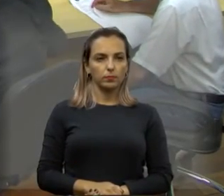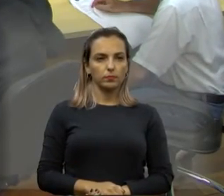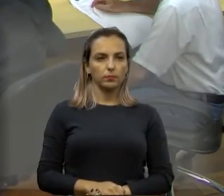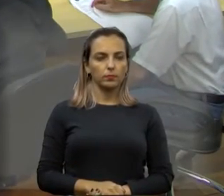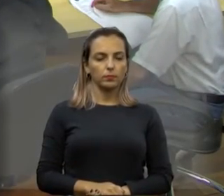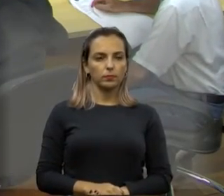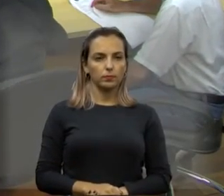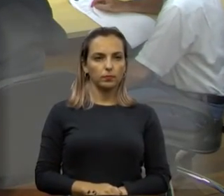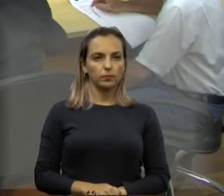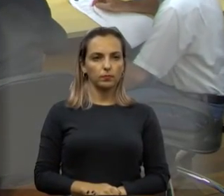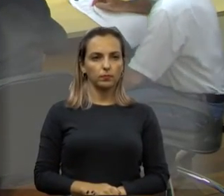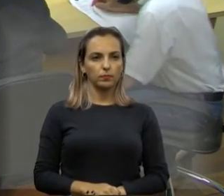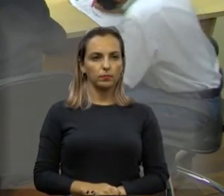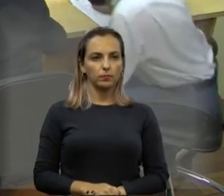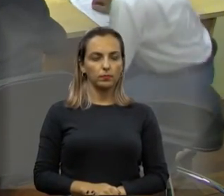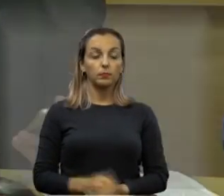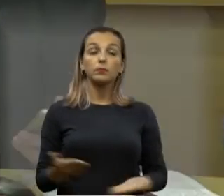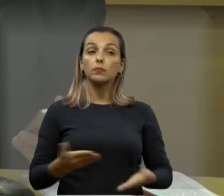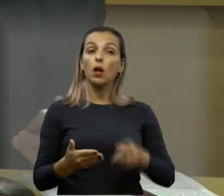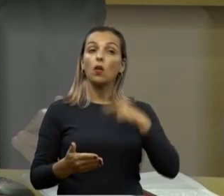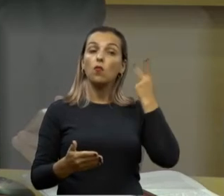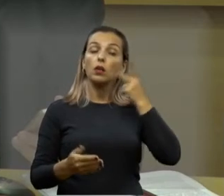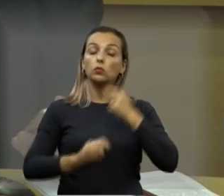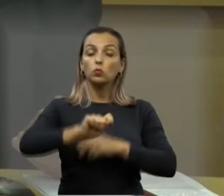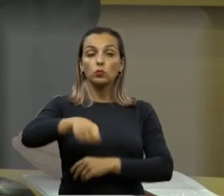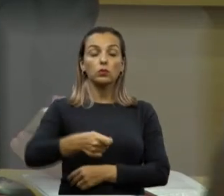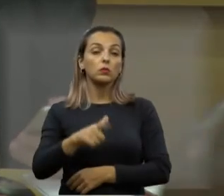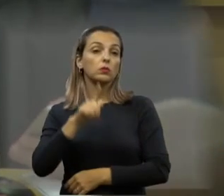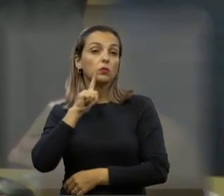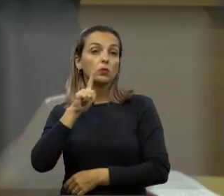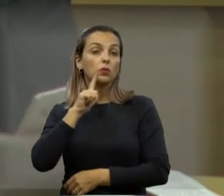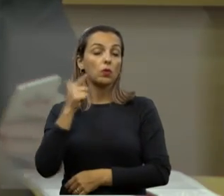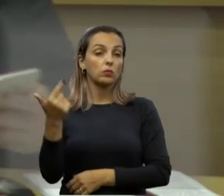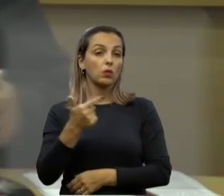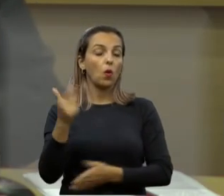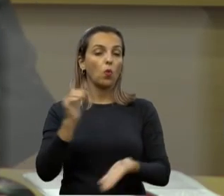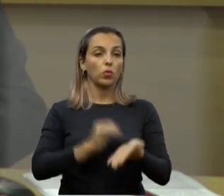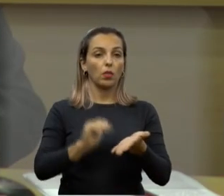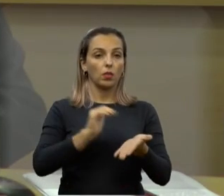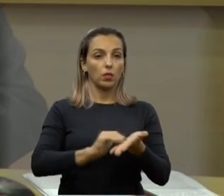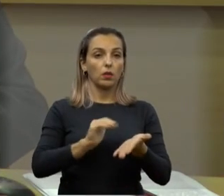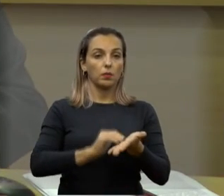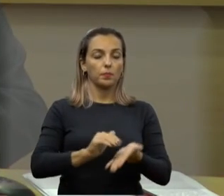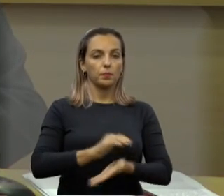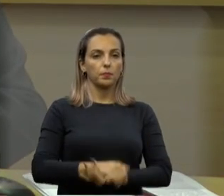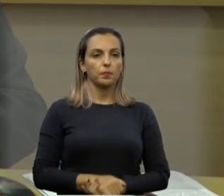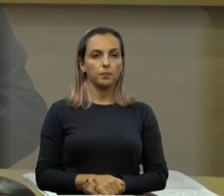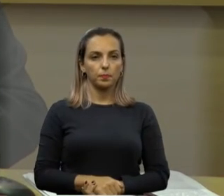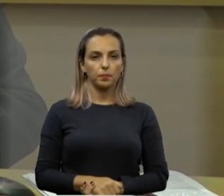e obrigado vereador com a palavra EA dor Lucas Greco 2º secretário